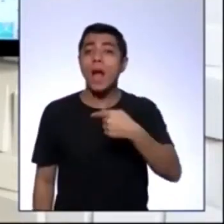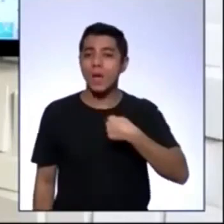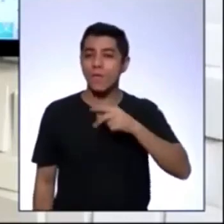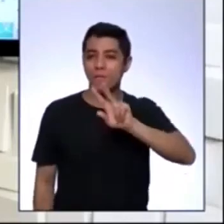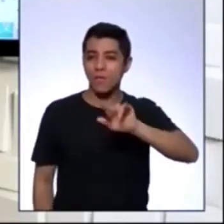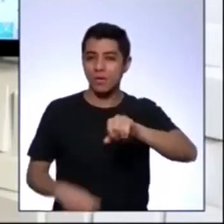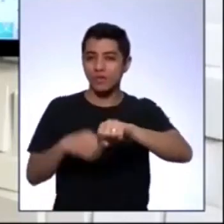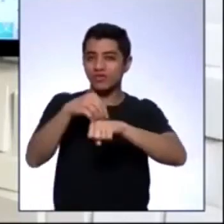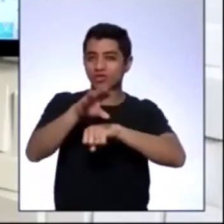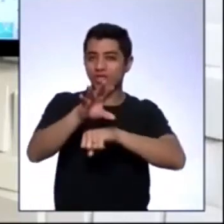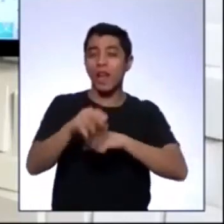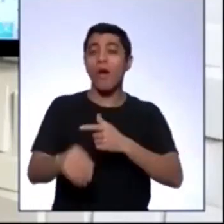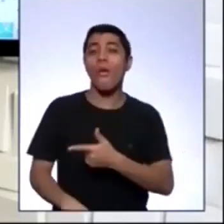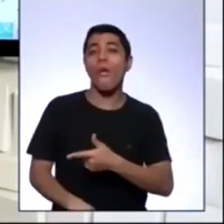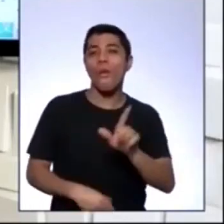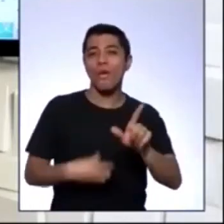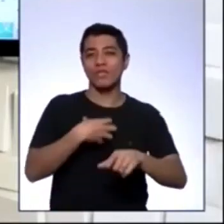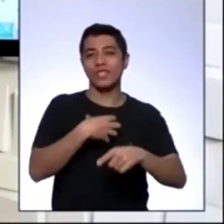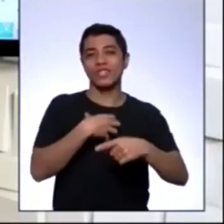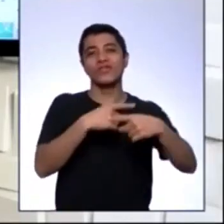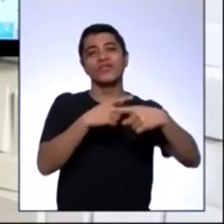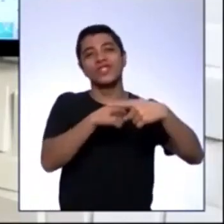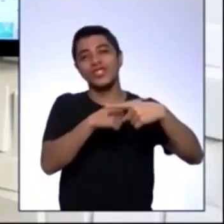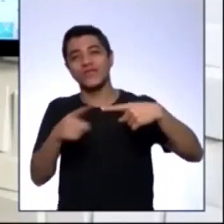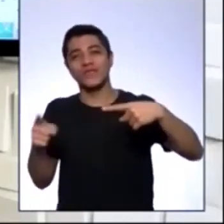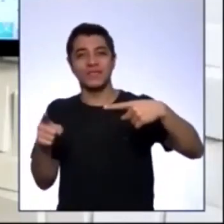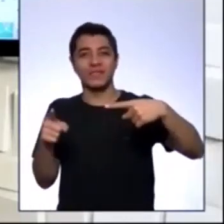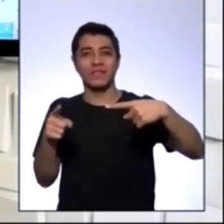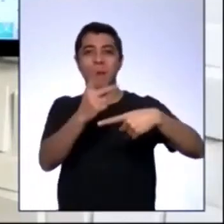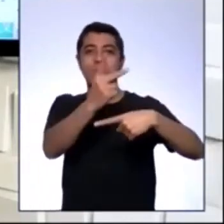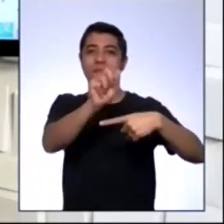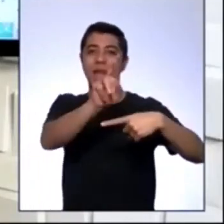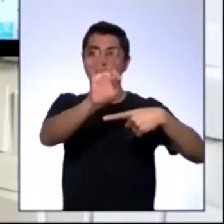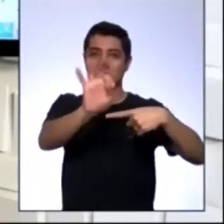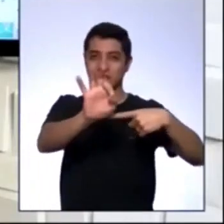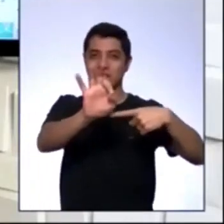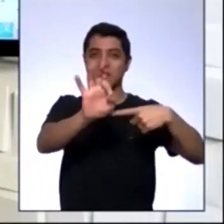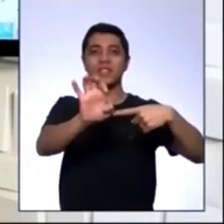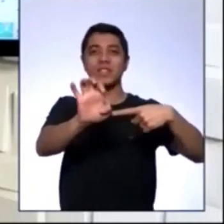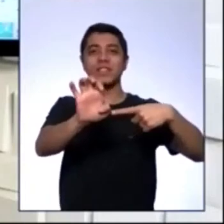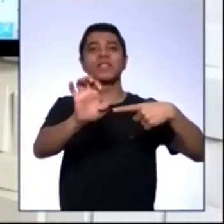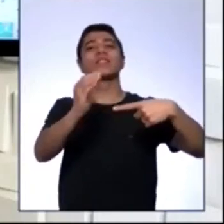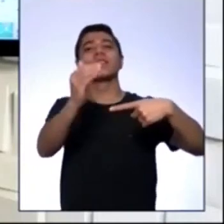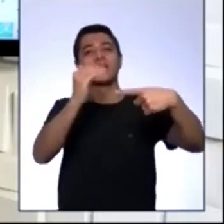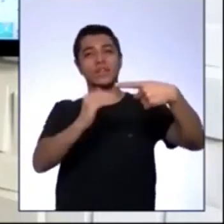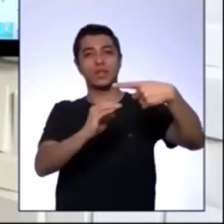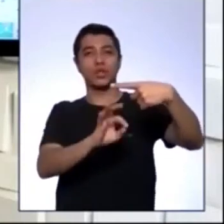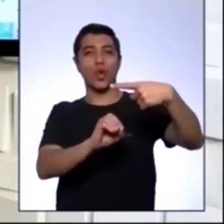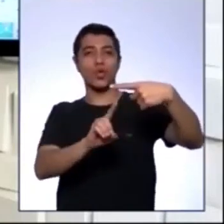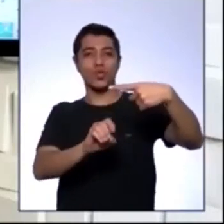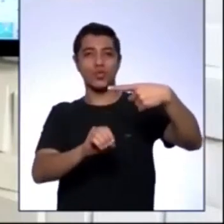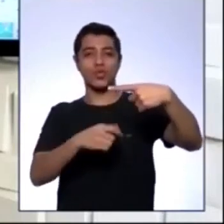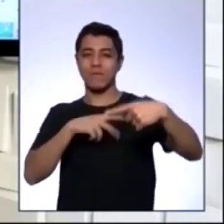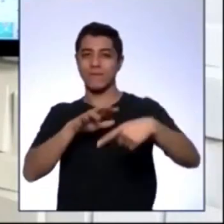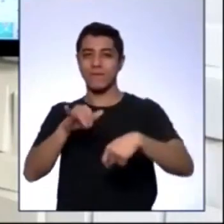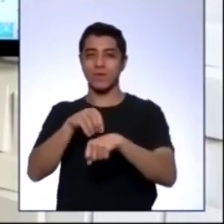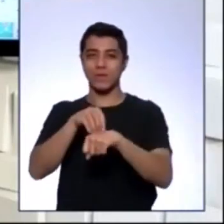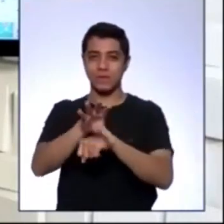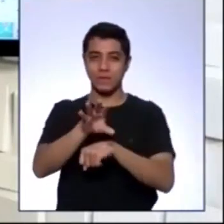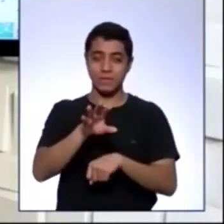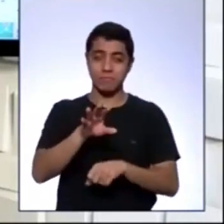você vai comparar porcentagem é uma razão aonde você vai ter uma comparação é a parte pelo todo